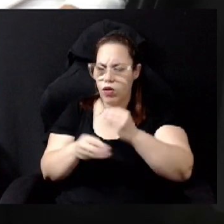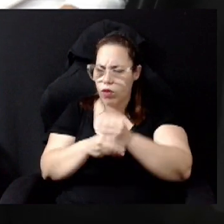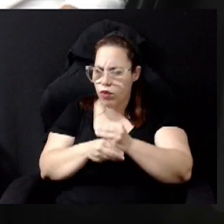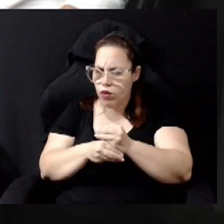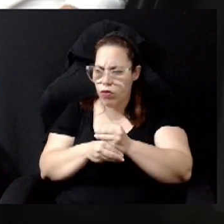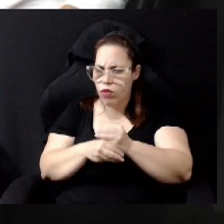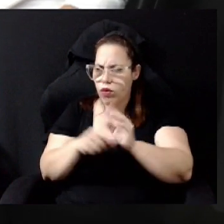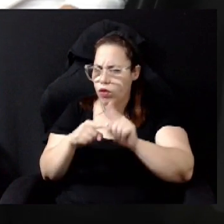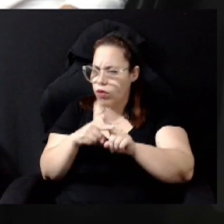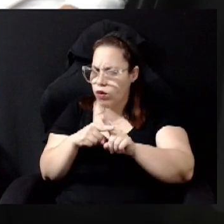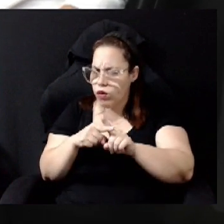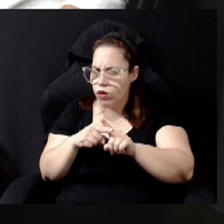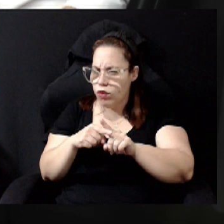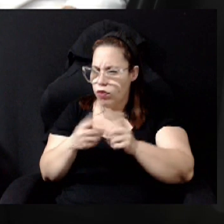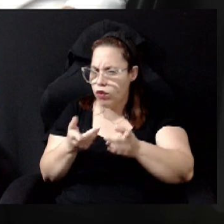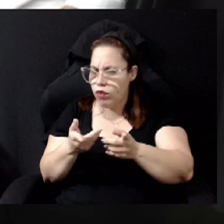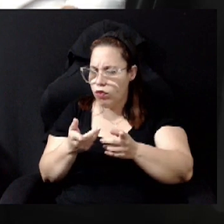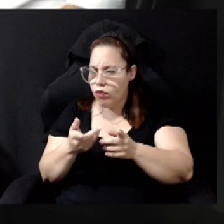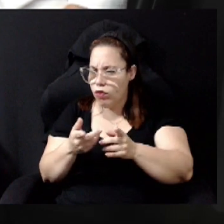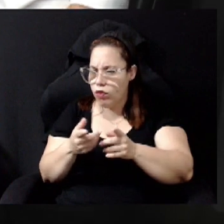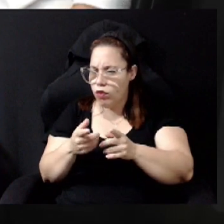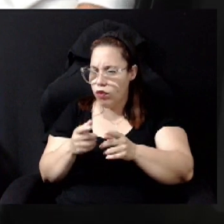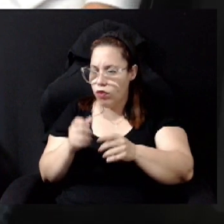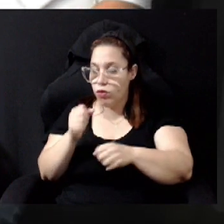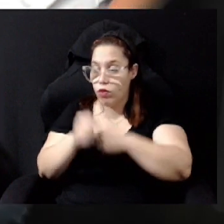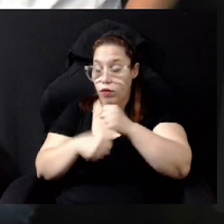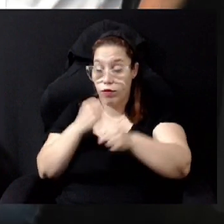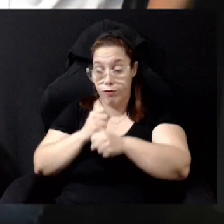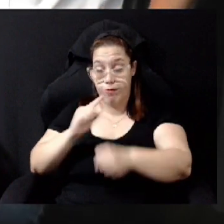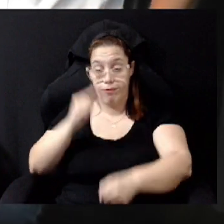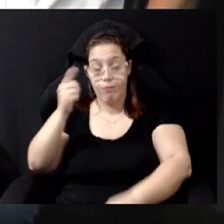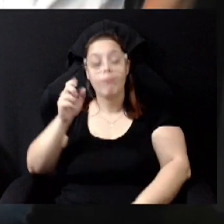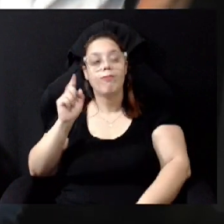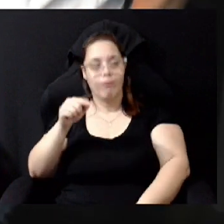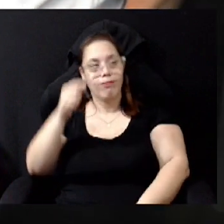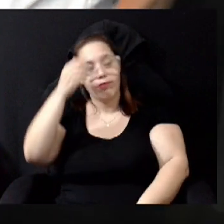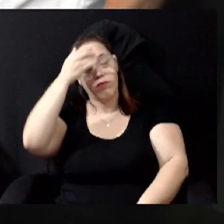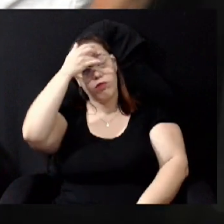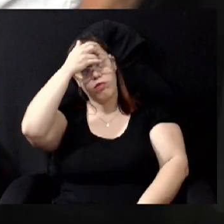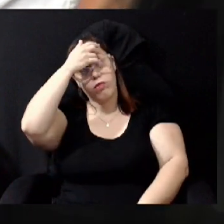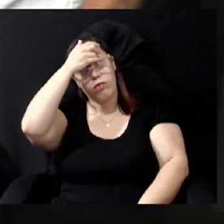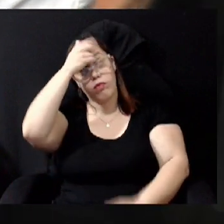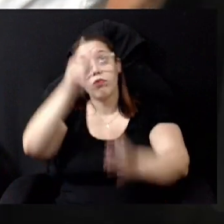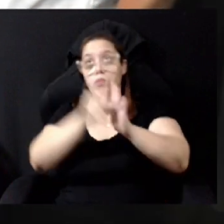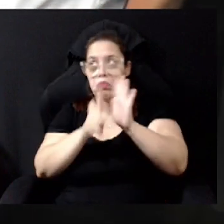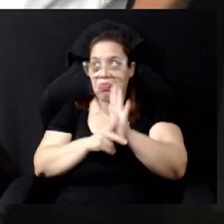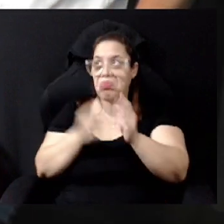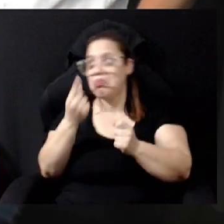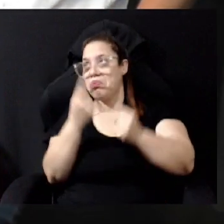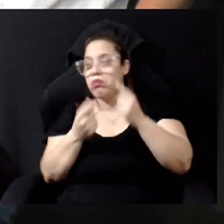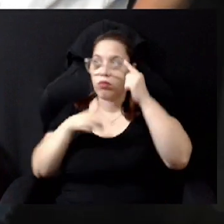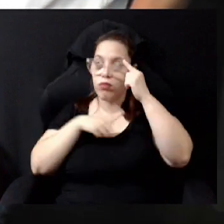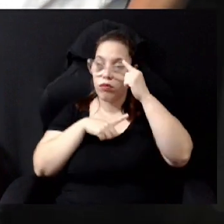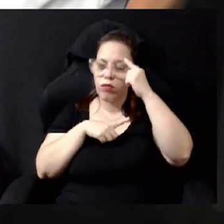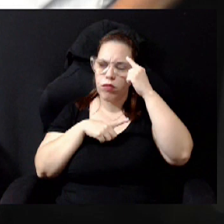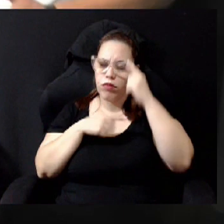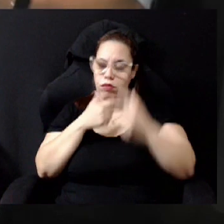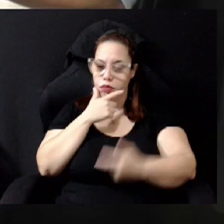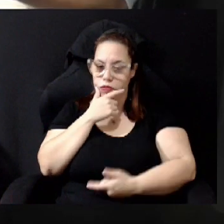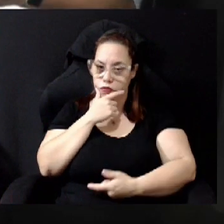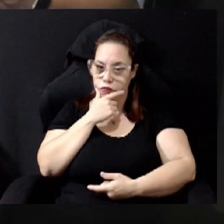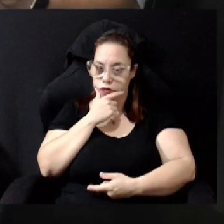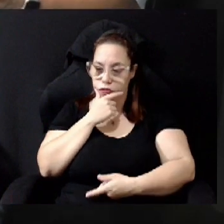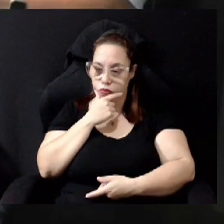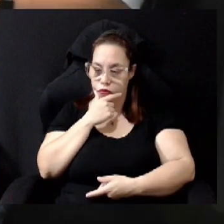impositivas para o ano que vem? Dá sim. Nós estamos aí com alguns projetos. Nós tivemos aí